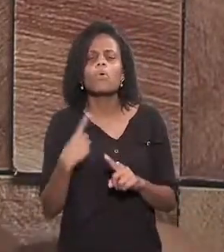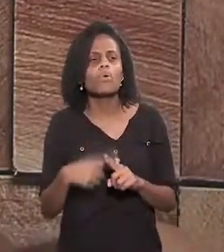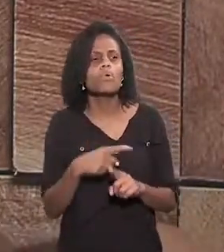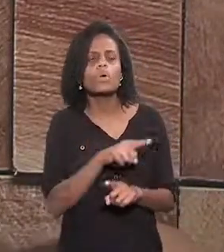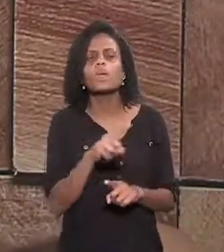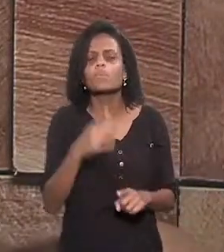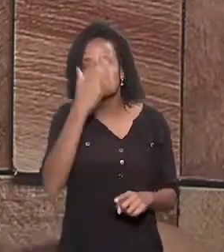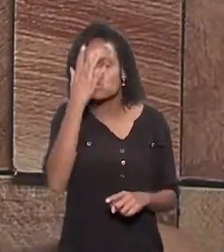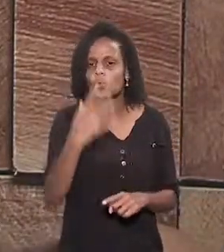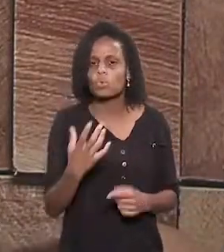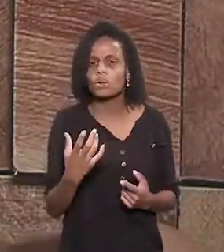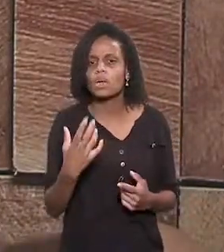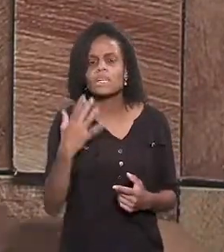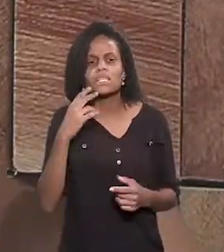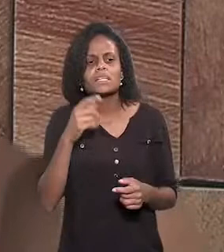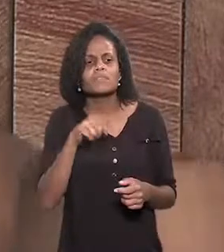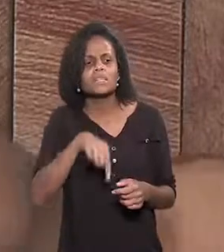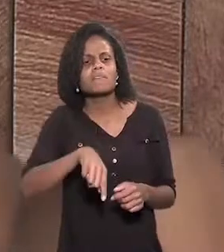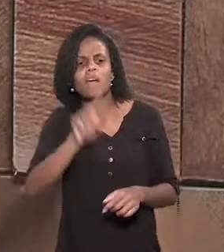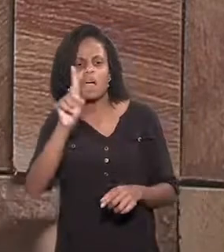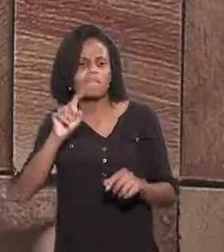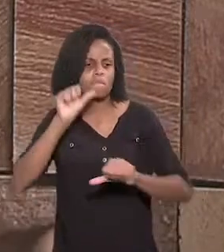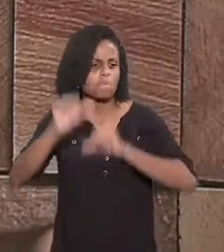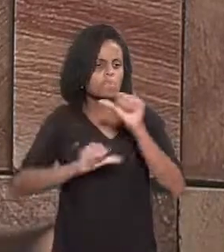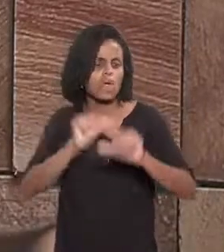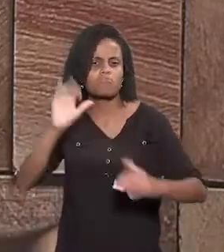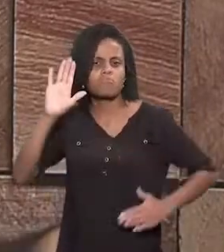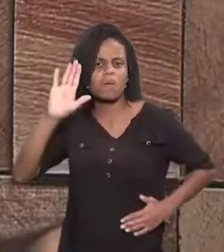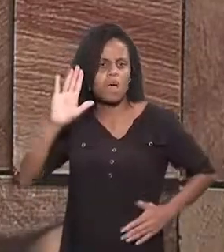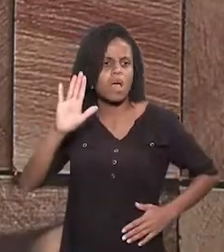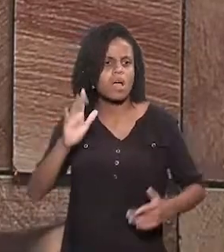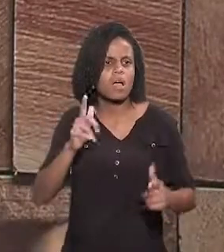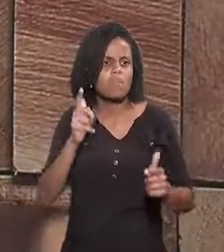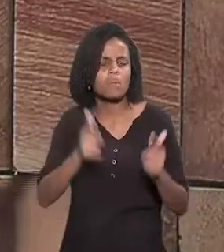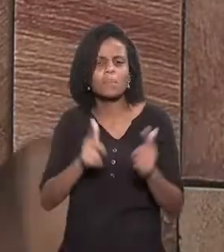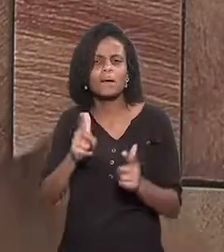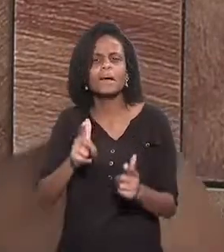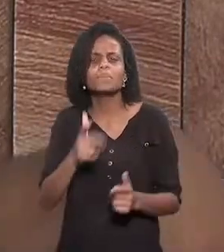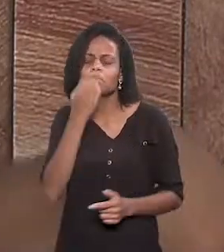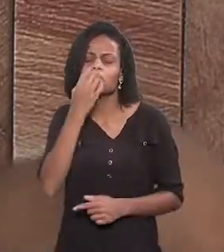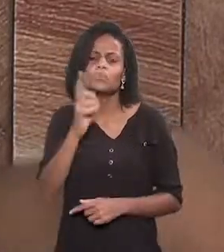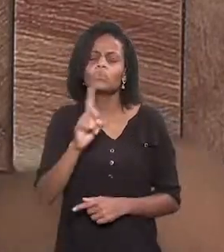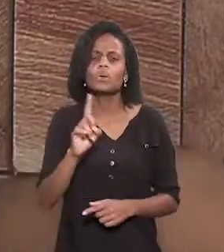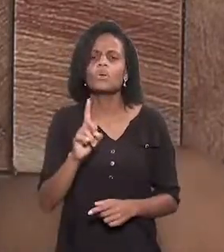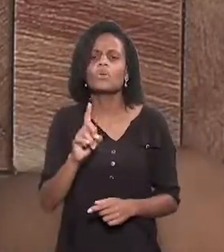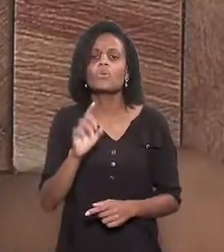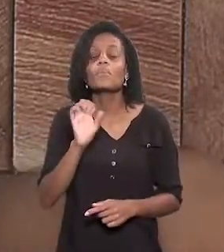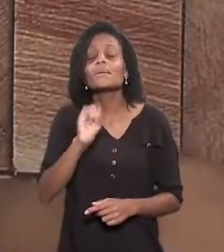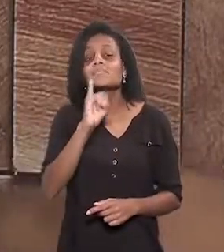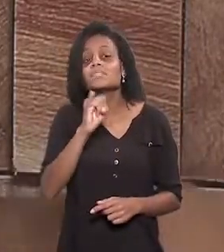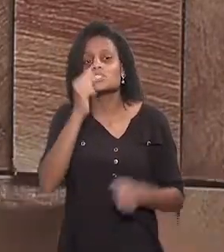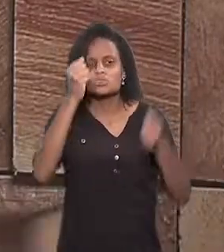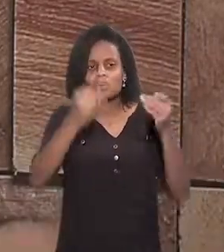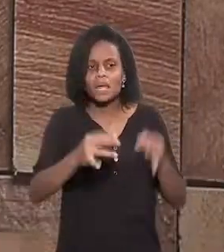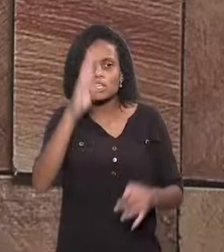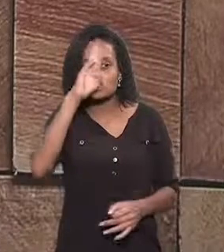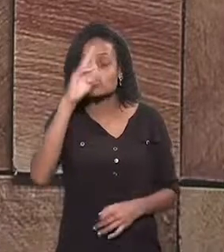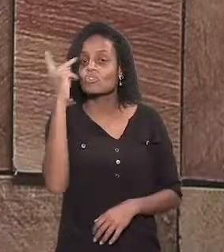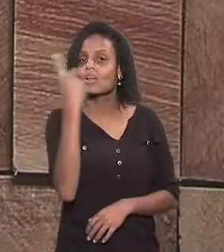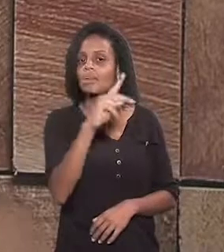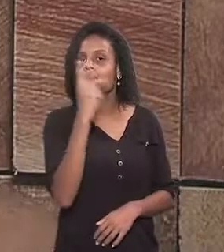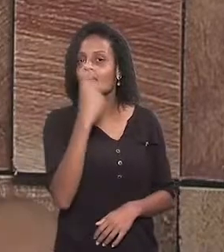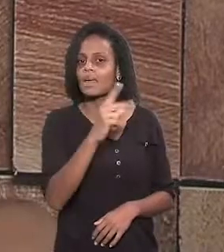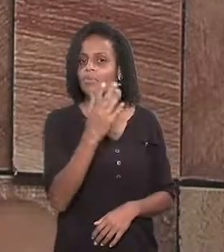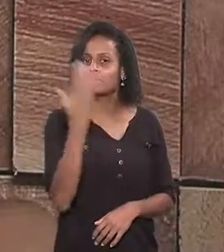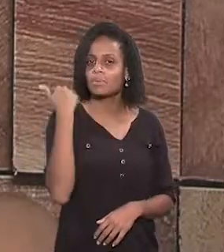leva, sabe? Eu acho que não justifica nada você entrar para o tráfico, você entrar para essa vida, mas quando você vai olhar o histórico dessa